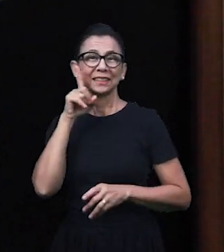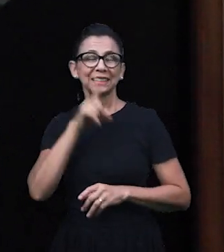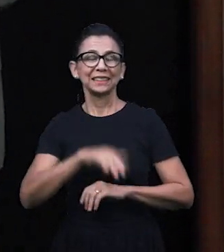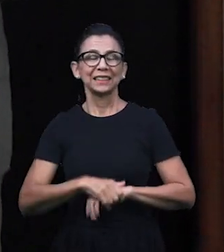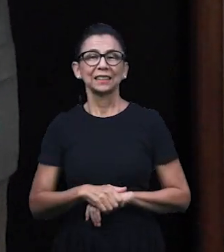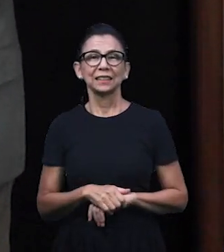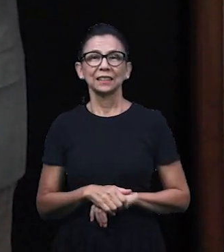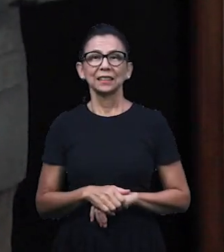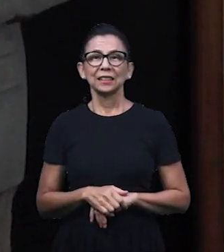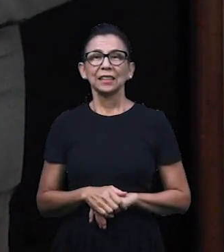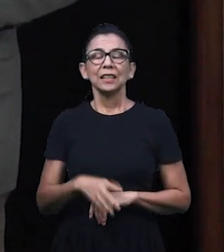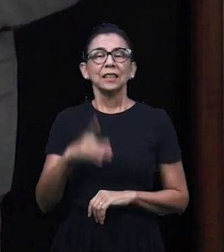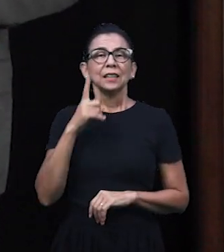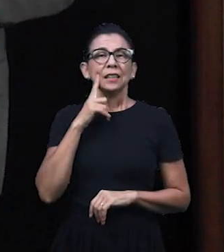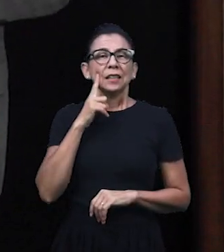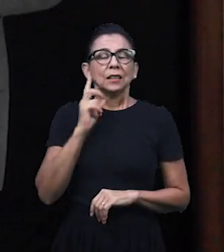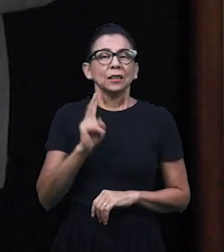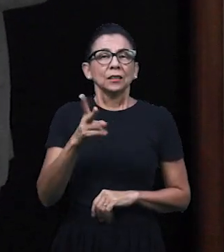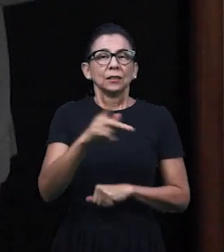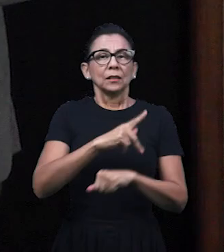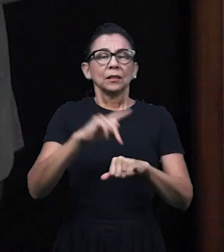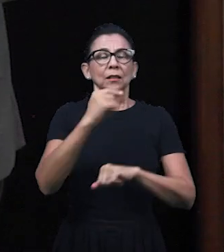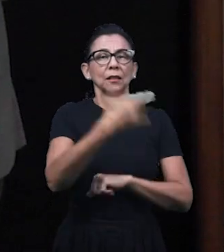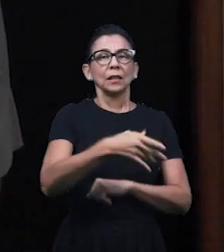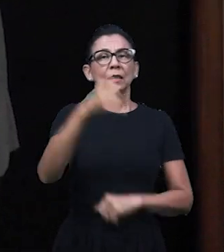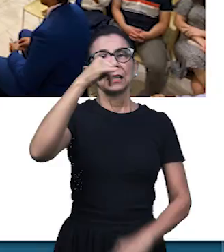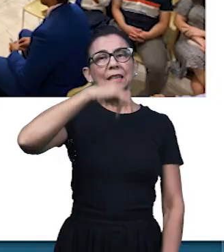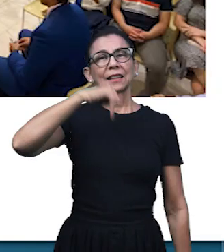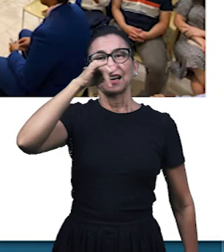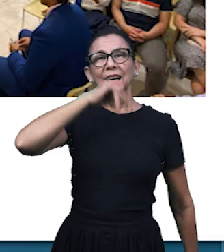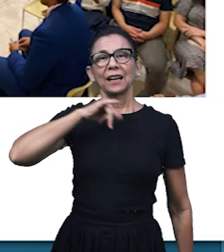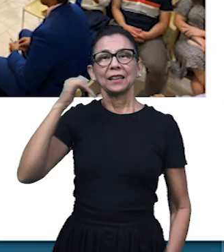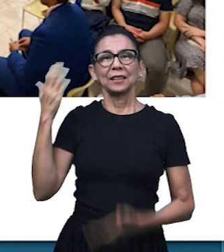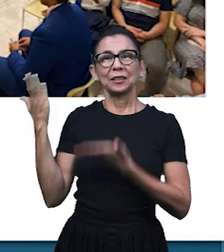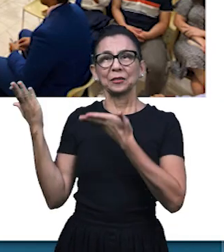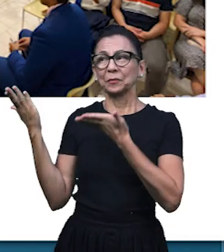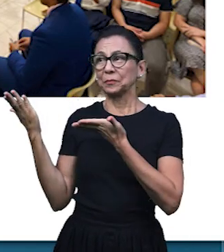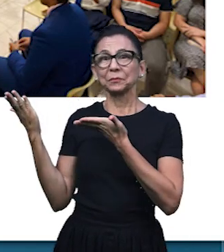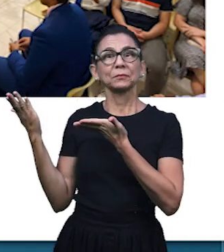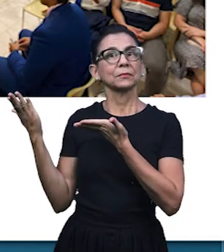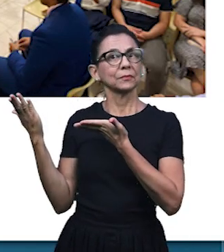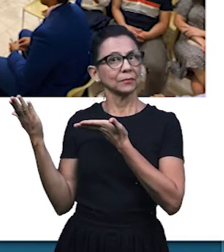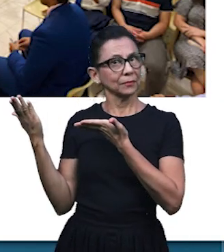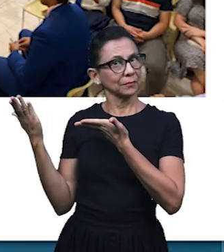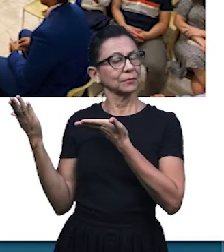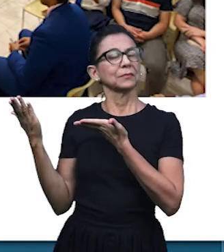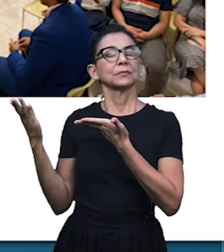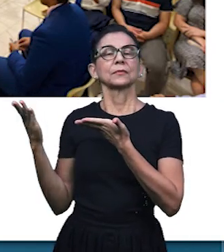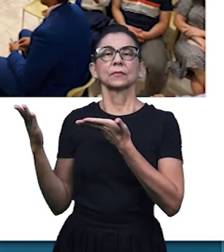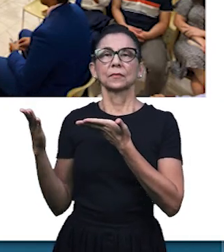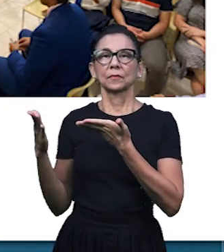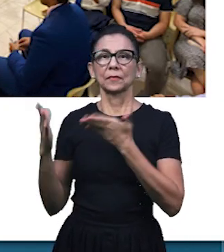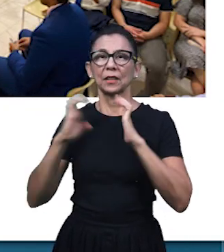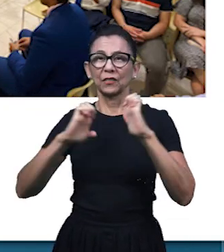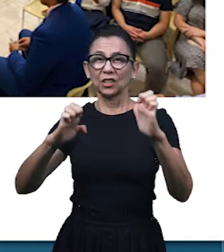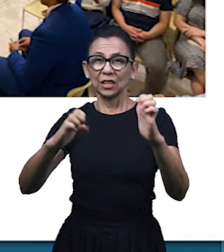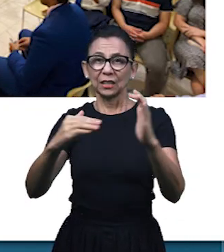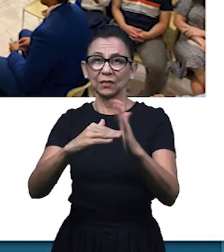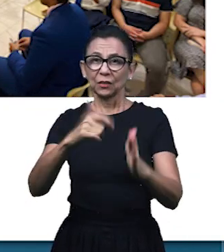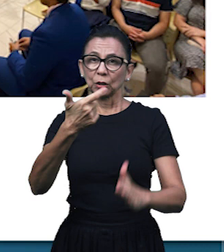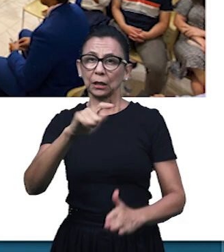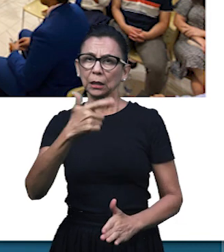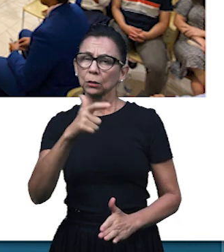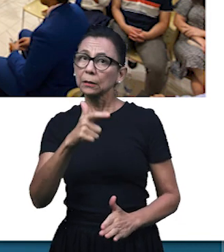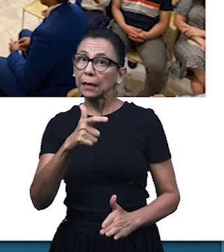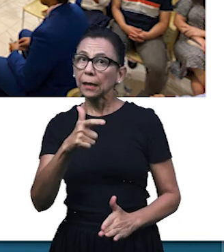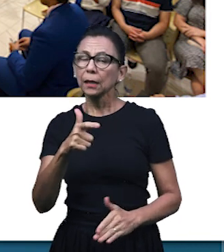exterior, mas agora a gente vai para o Evangelho Sem Fronteiras na Itália. Você vê as fotografias aí. Aliás, o trabalho do Evangelho Sem Fronteiras em todo o Brasil